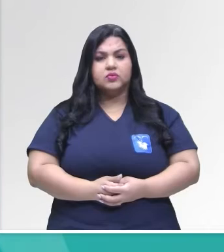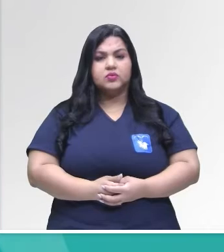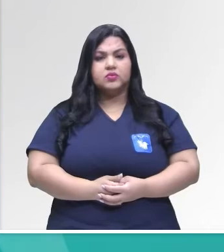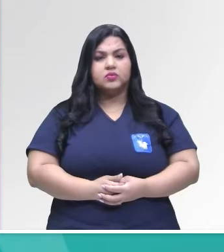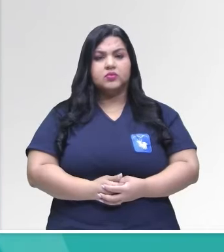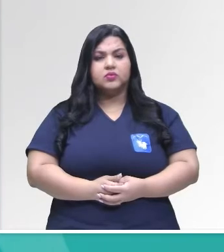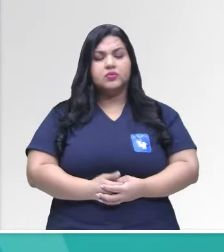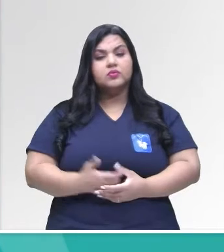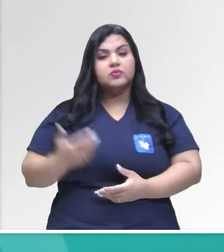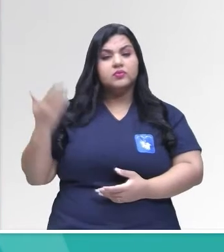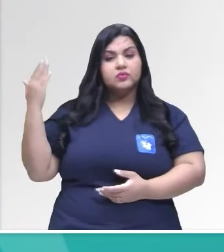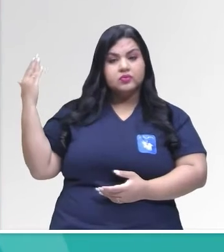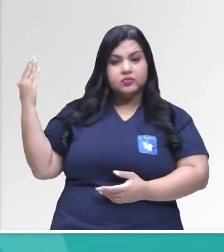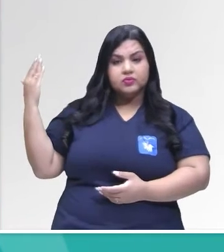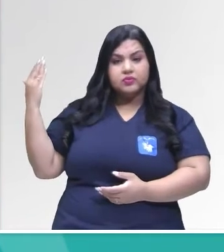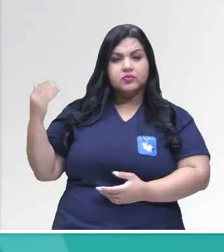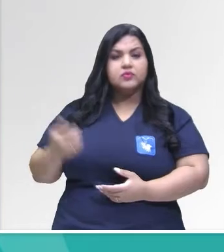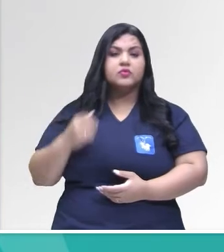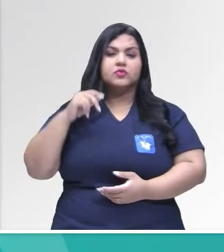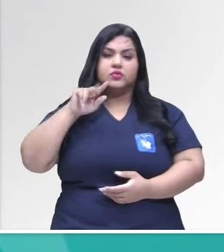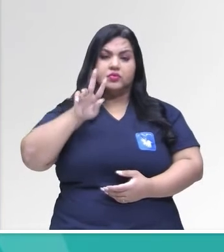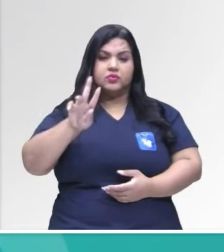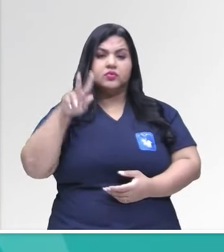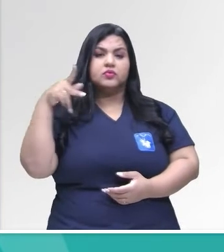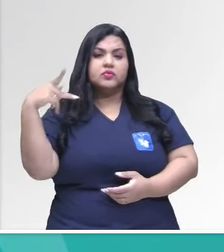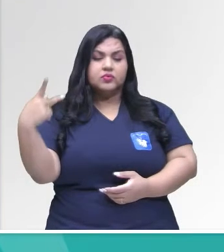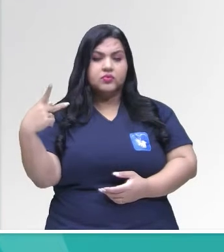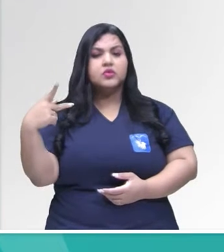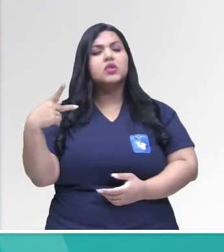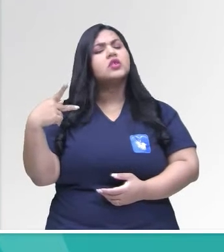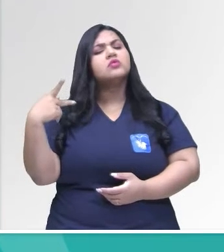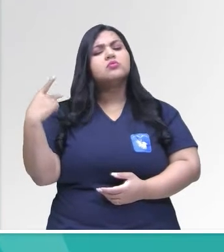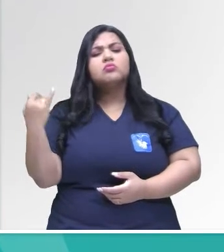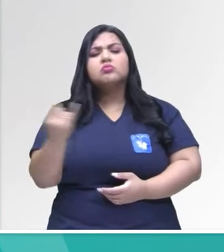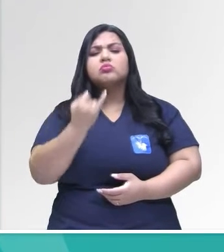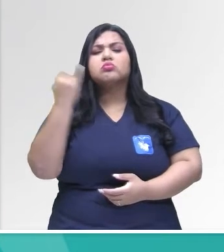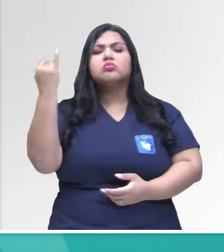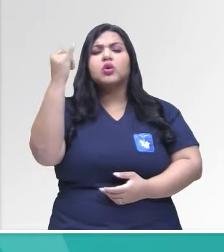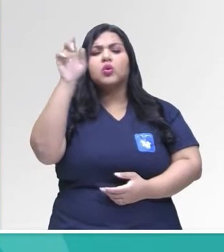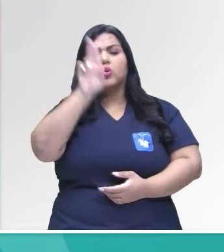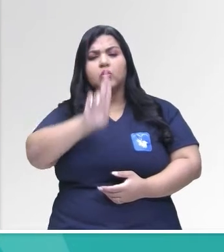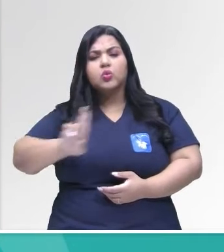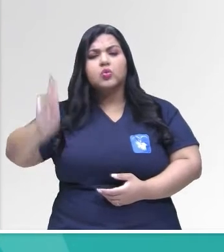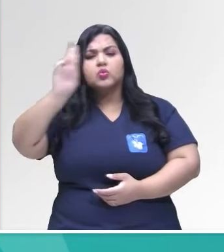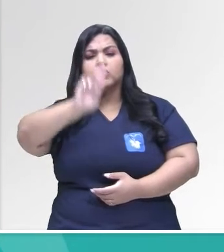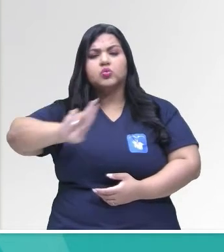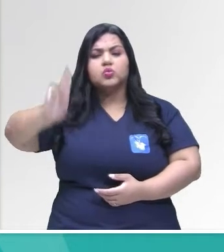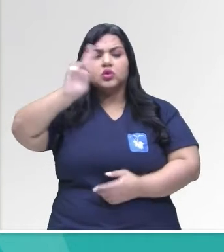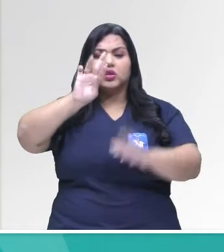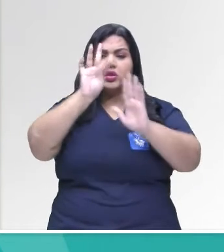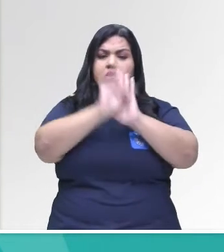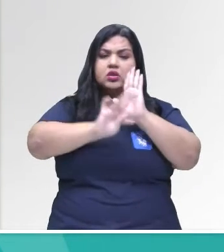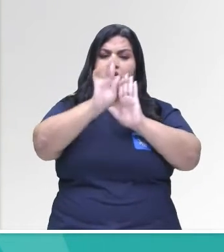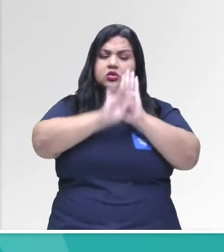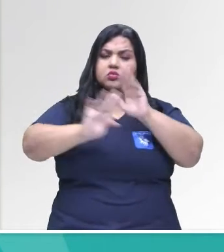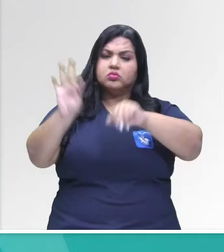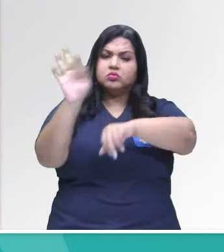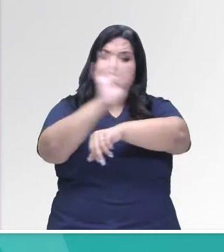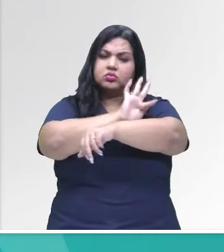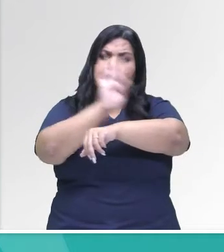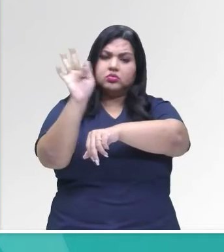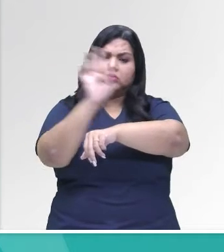importante. A voz passiva é bastante utilizada em textos formais,